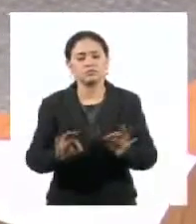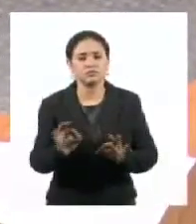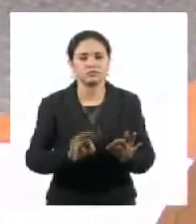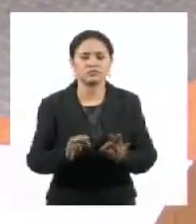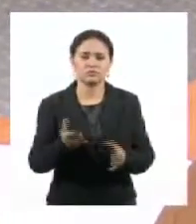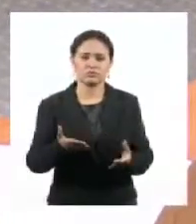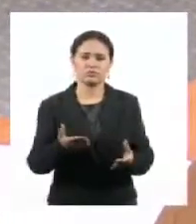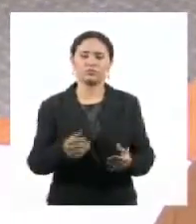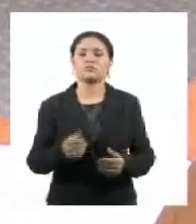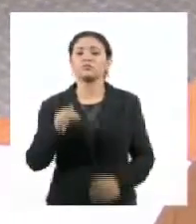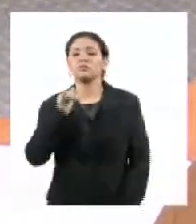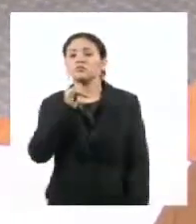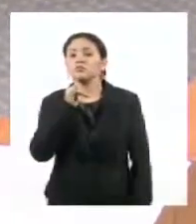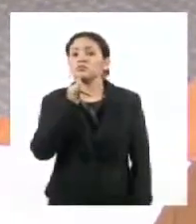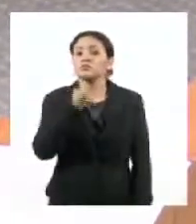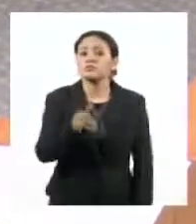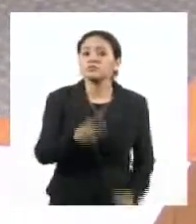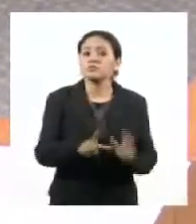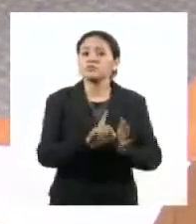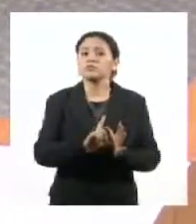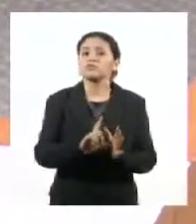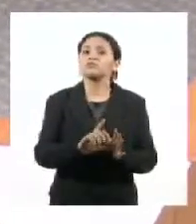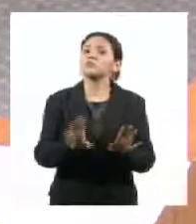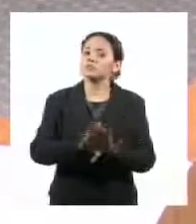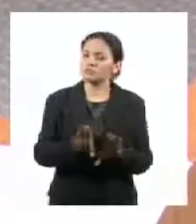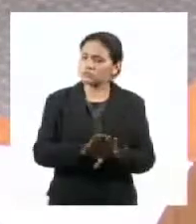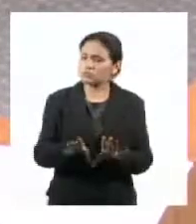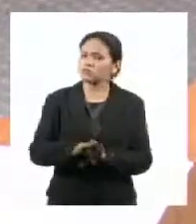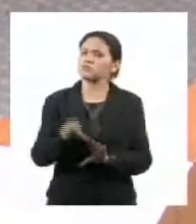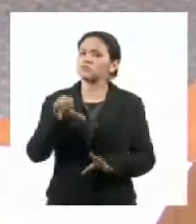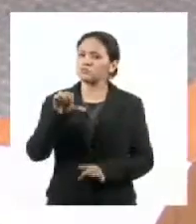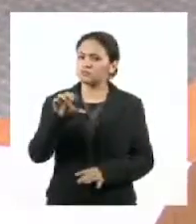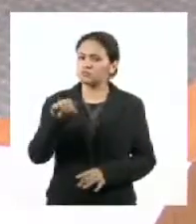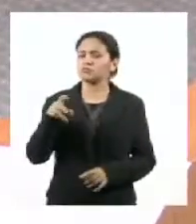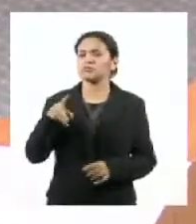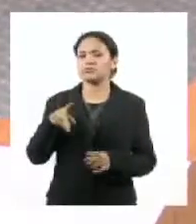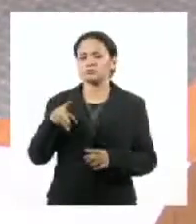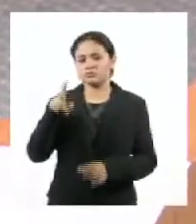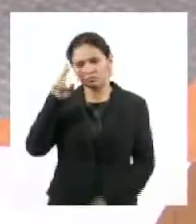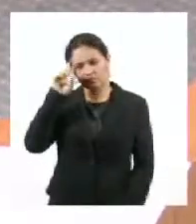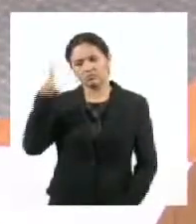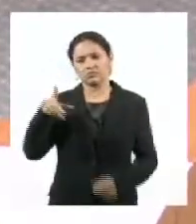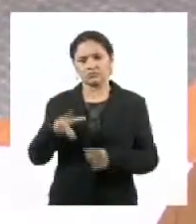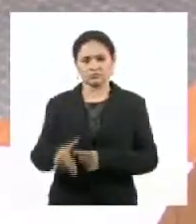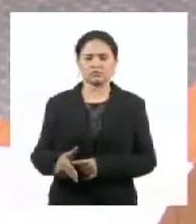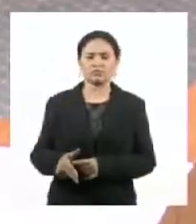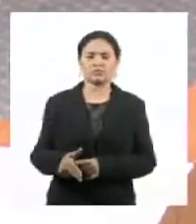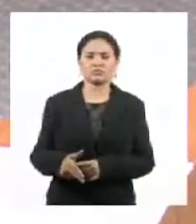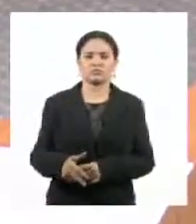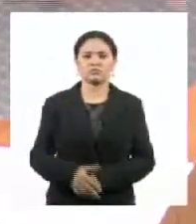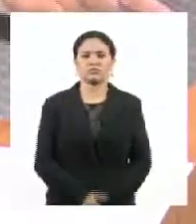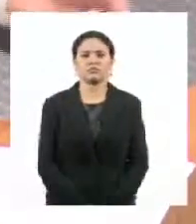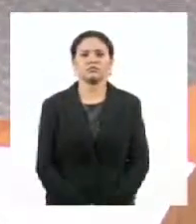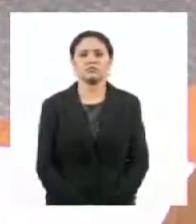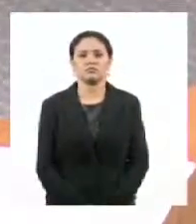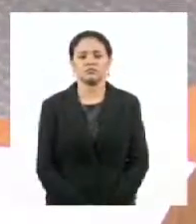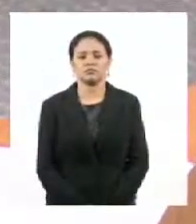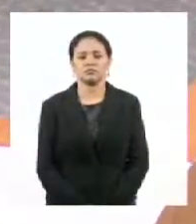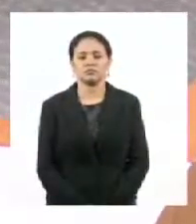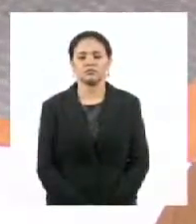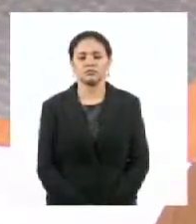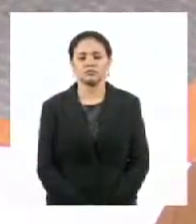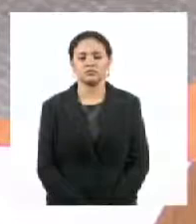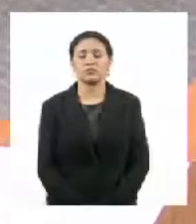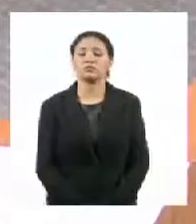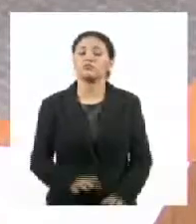também seja de 90 dias, que seja feito um TAC de ajuste de conduta para suspender não só o corte,